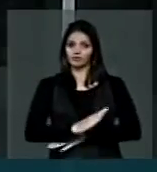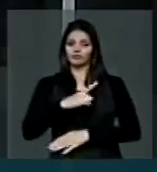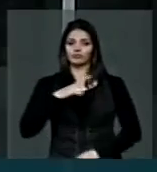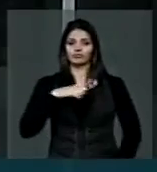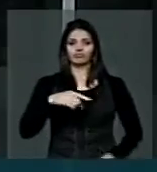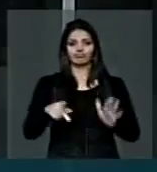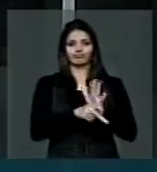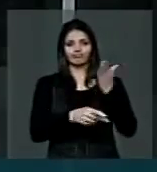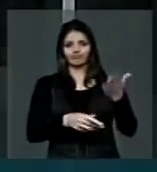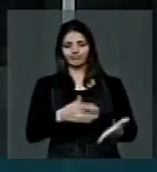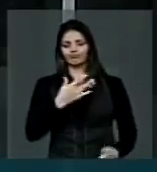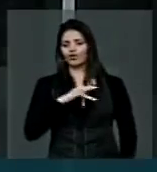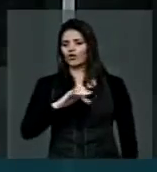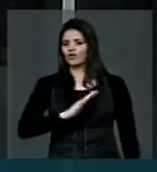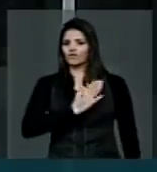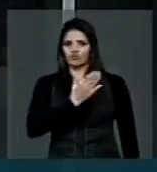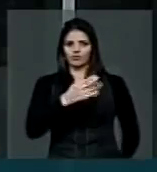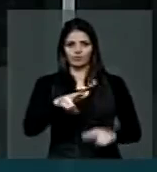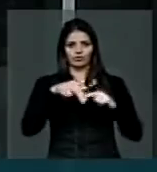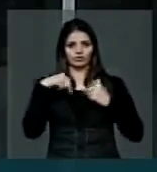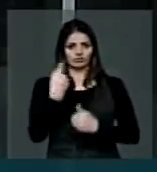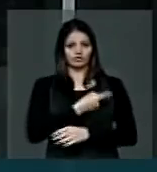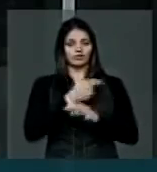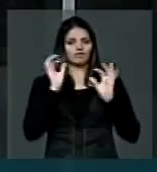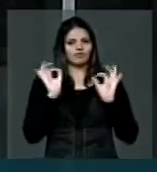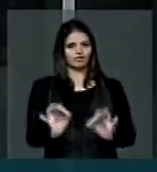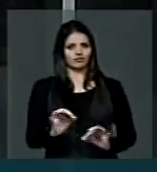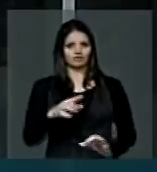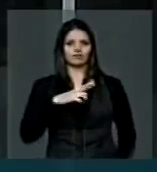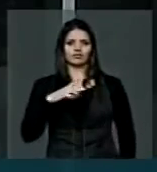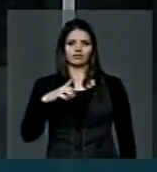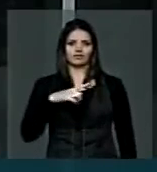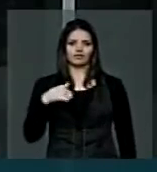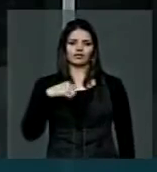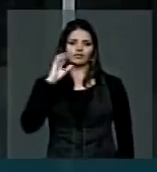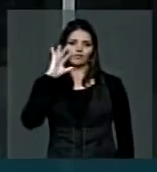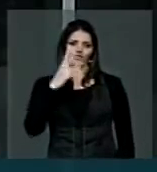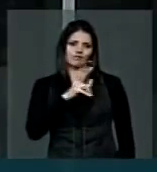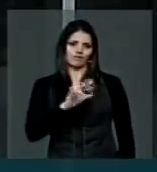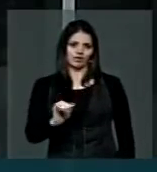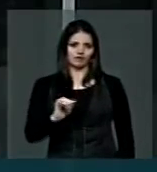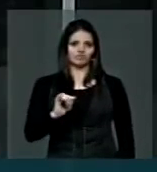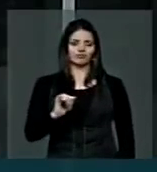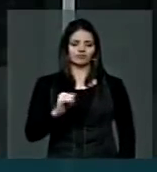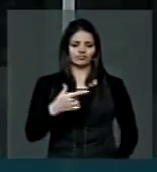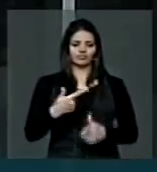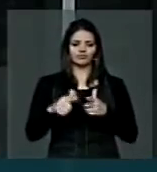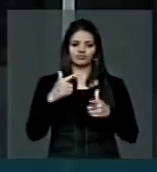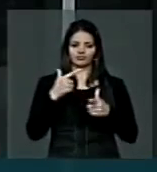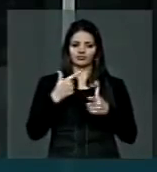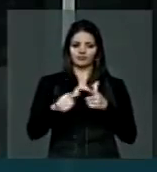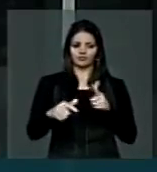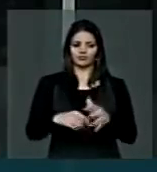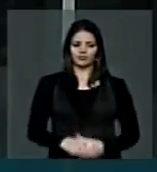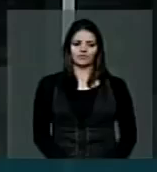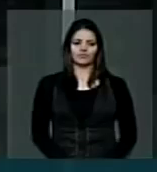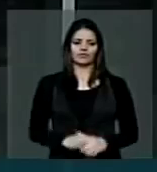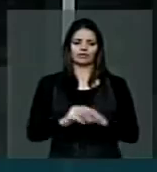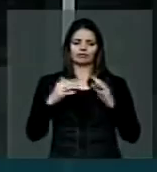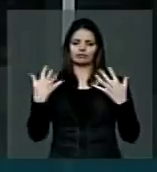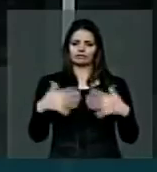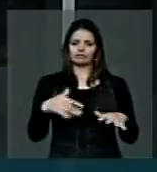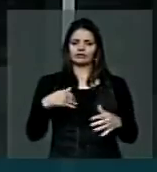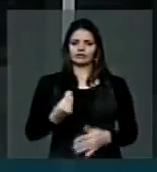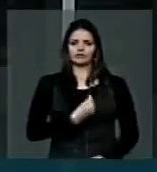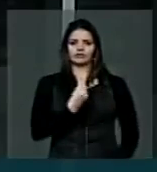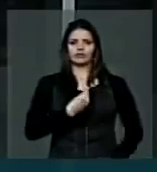estado lastimado. Por isso, nós temos certeza que vamos resolver de uma vez por todas essa situação dramática que